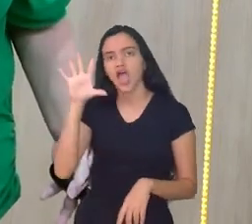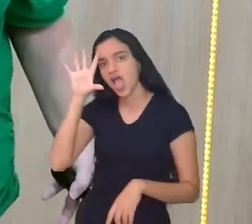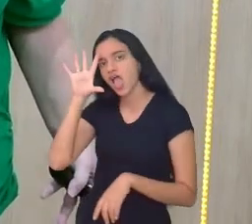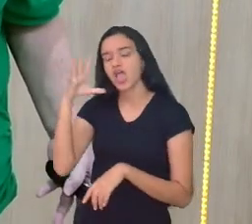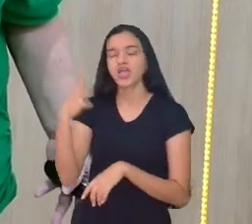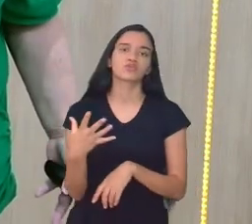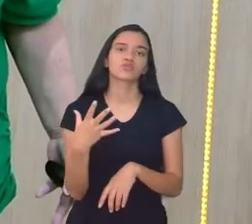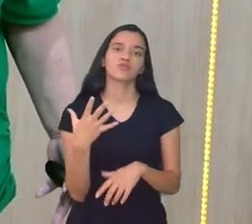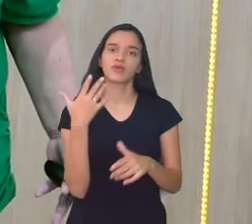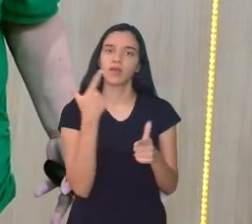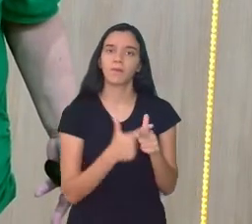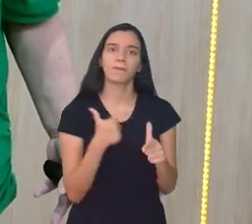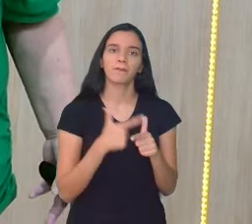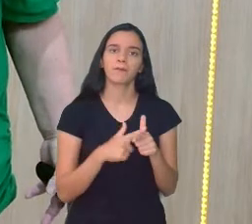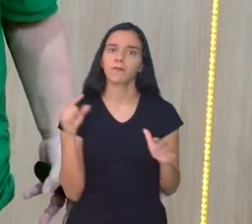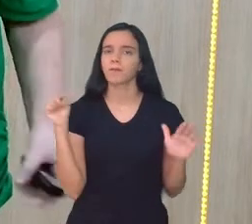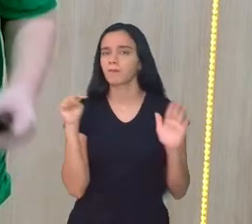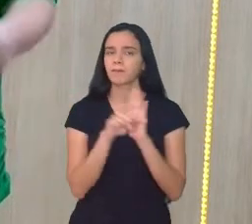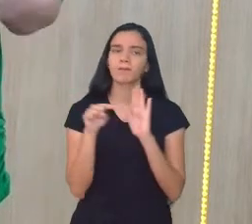essa questão.